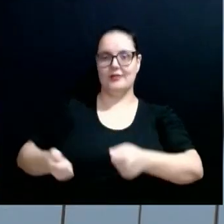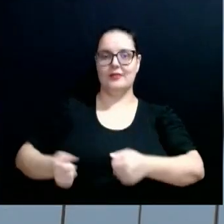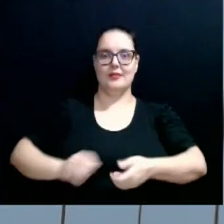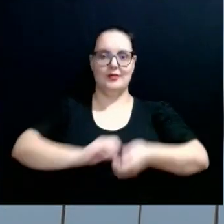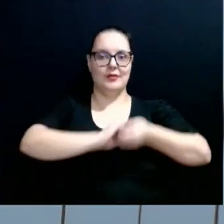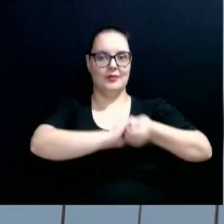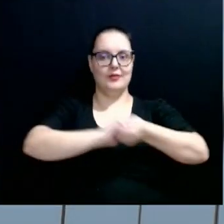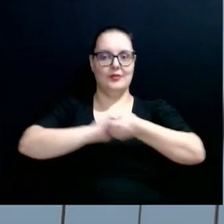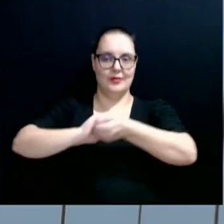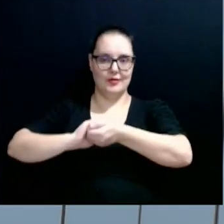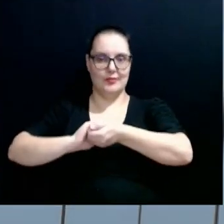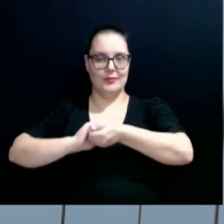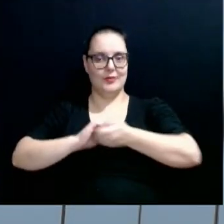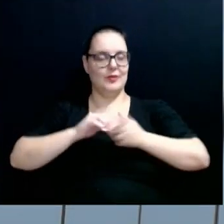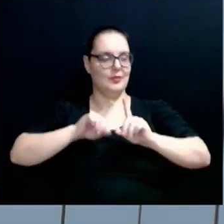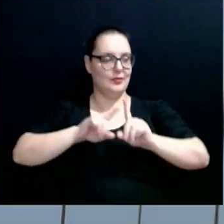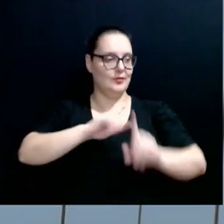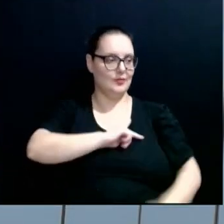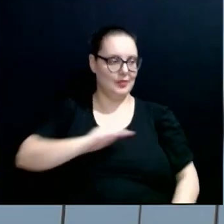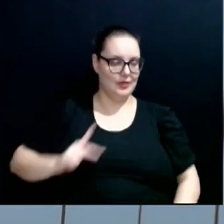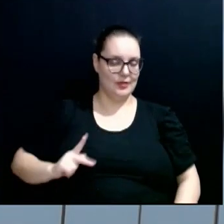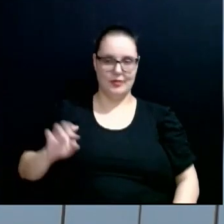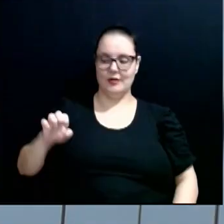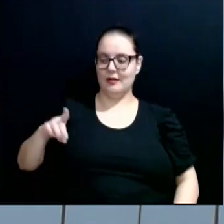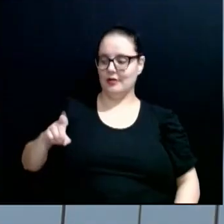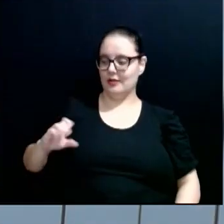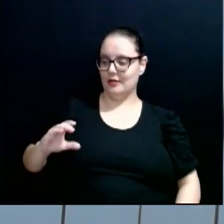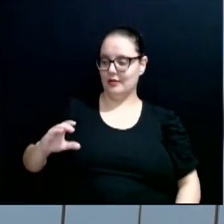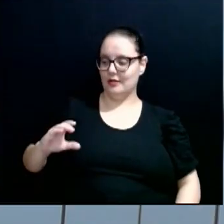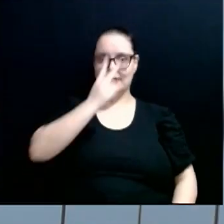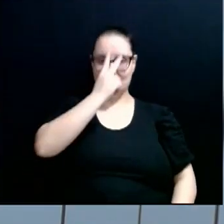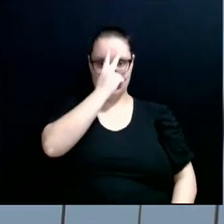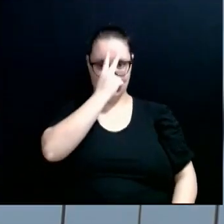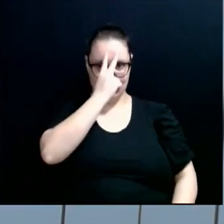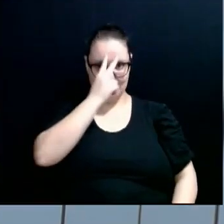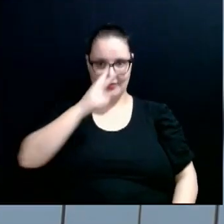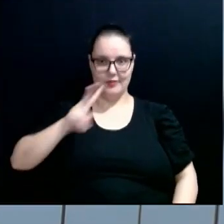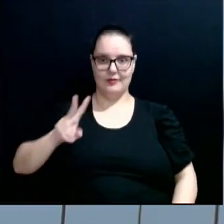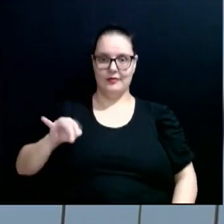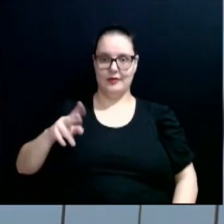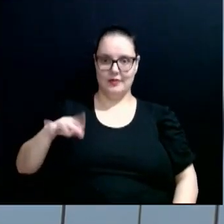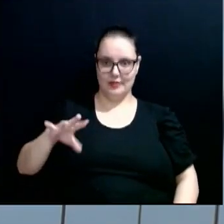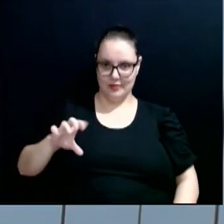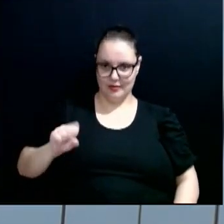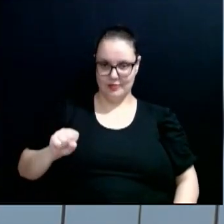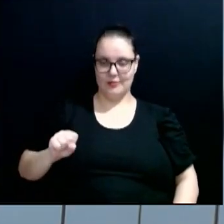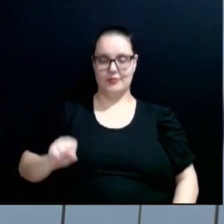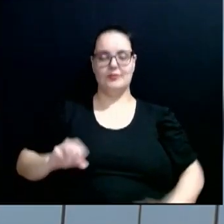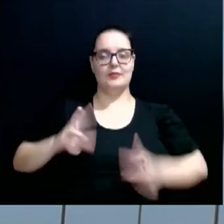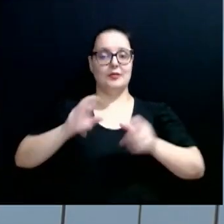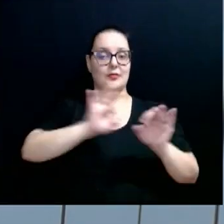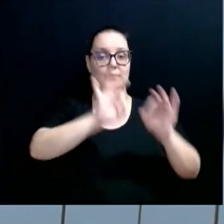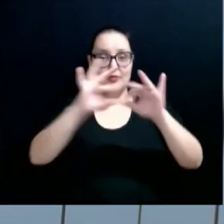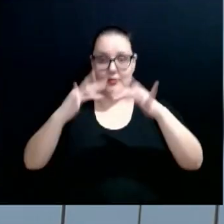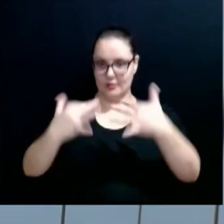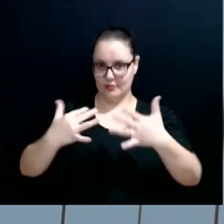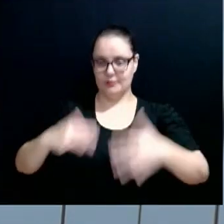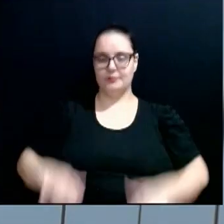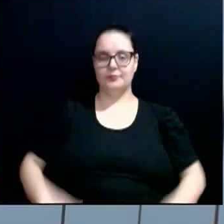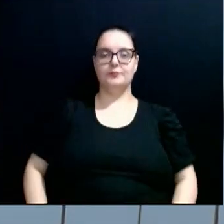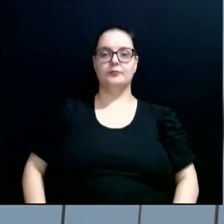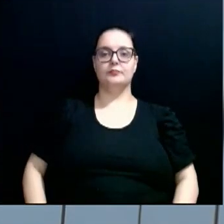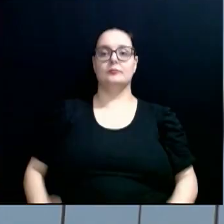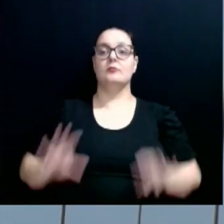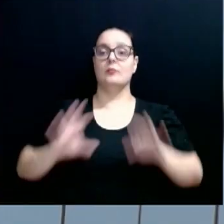aqui o presidente da INDEC, Vinícius Riveretti, e a todos vocês que estão nos assistindo. Quero deixar claro aqui que